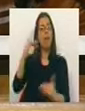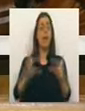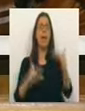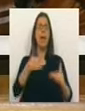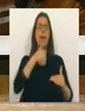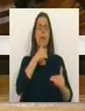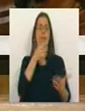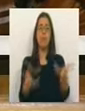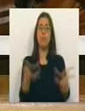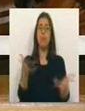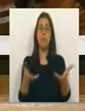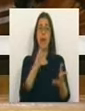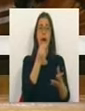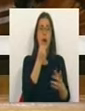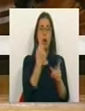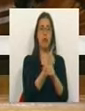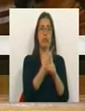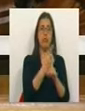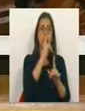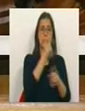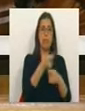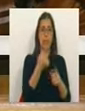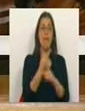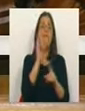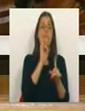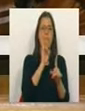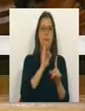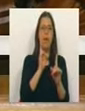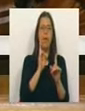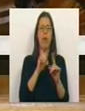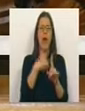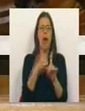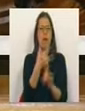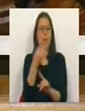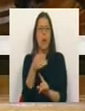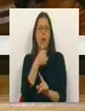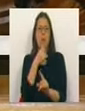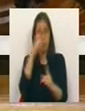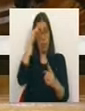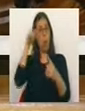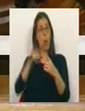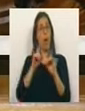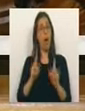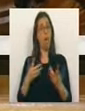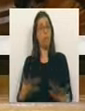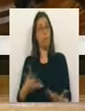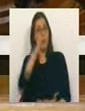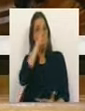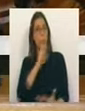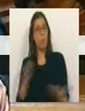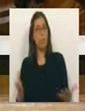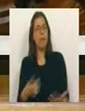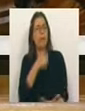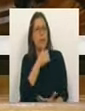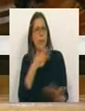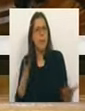equilibrar a balança agroalimentar em valor já em 2020, como é objetivo do atual Governo?